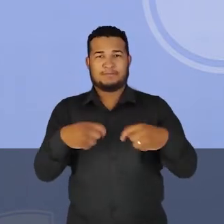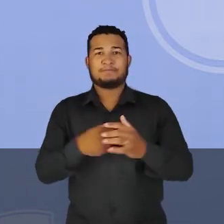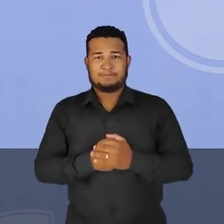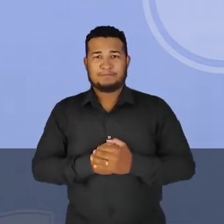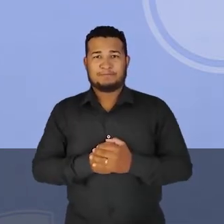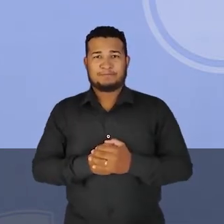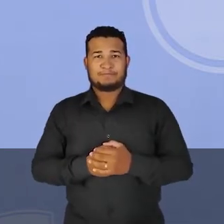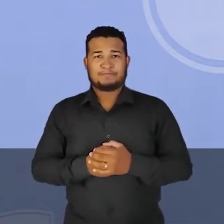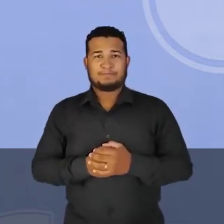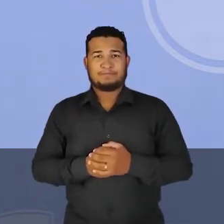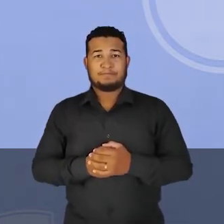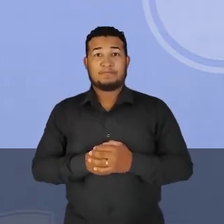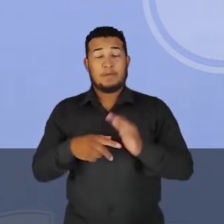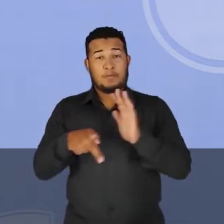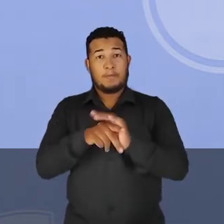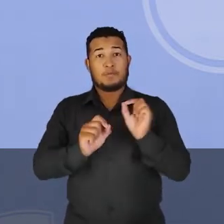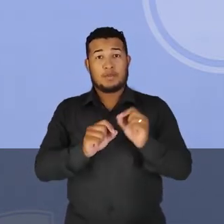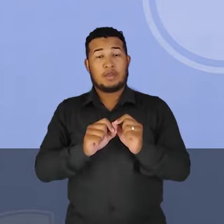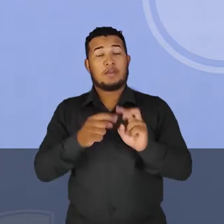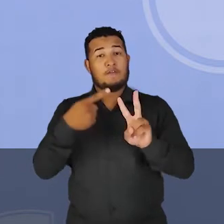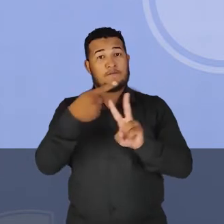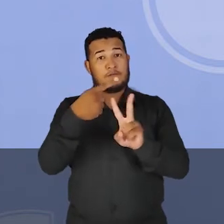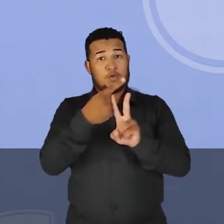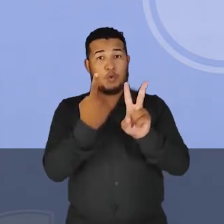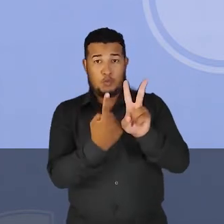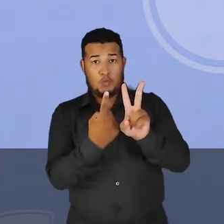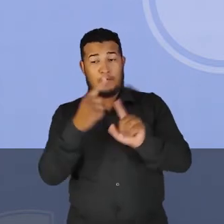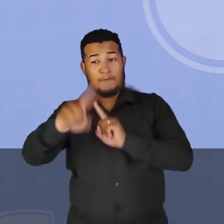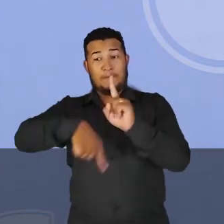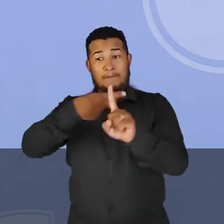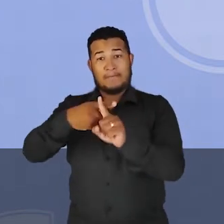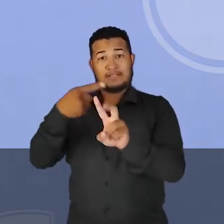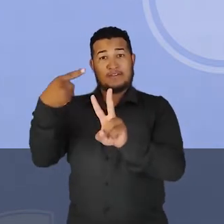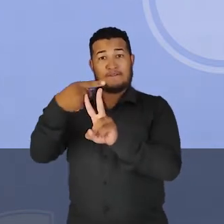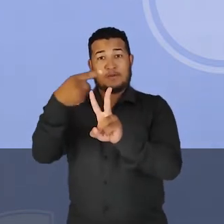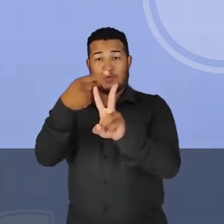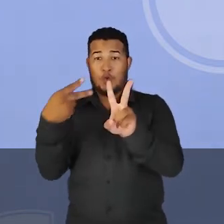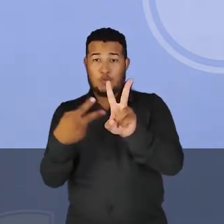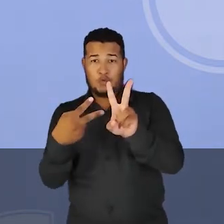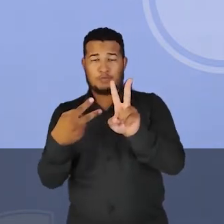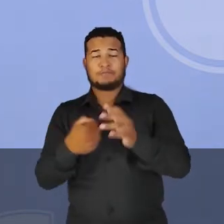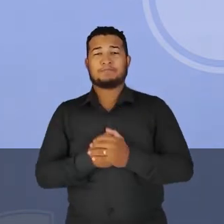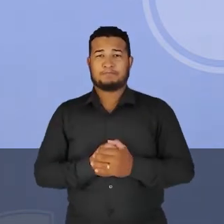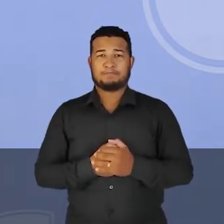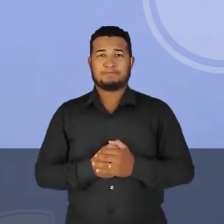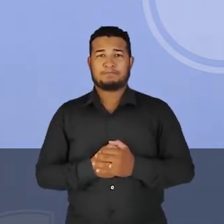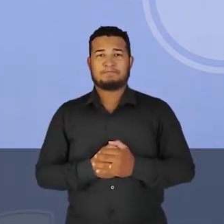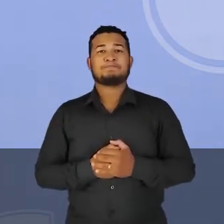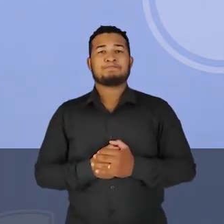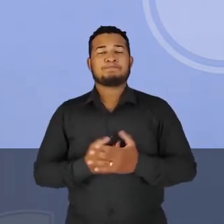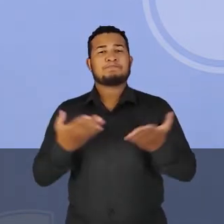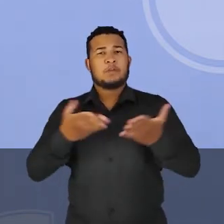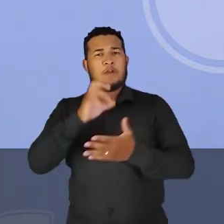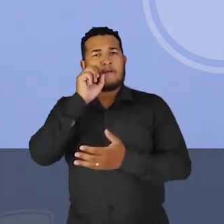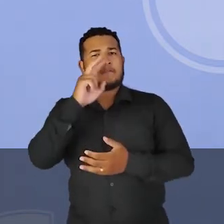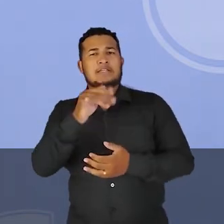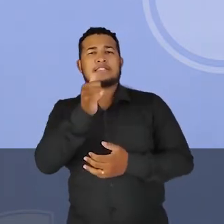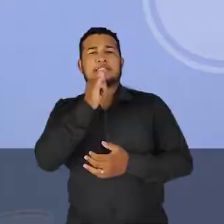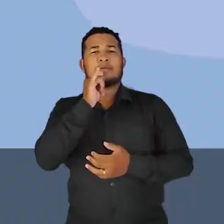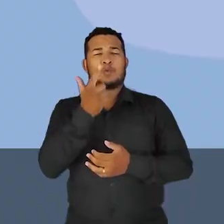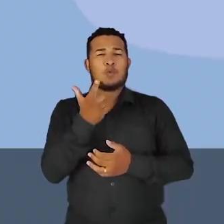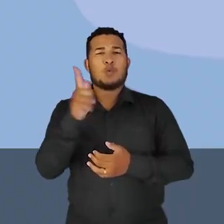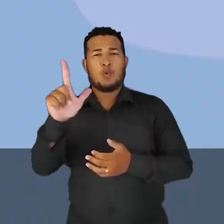dos módulos do vetor 1 com o vetor 2. Vamos olhar um novo